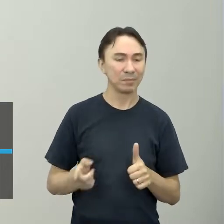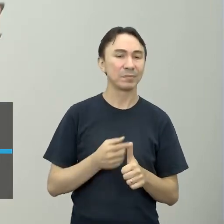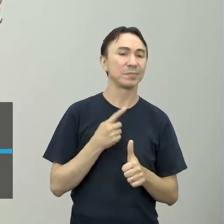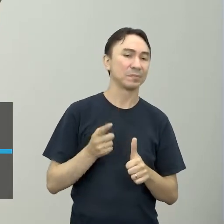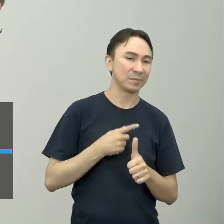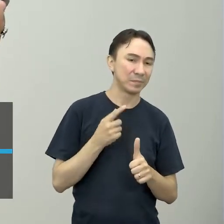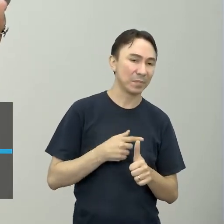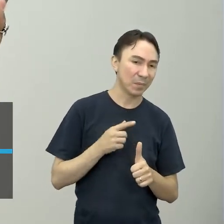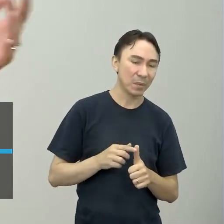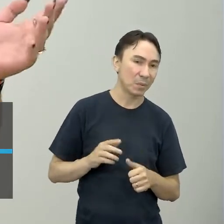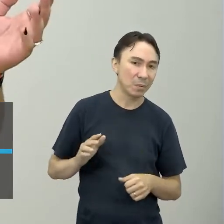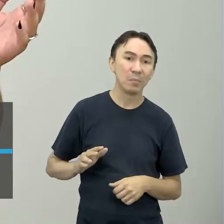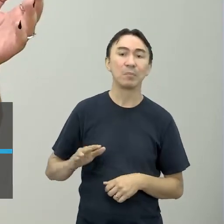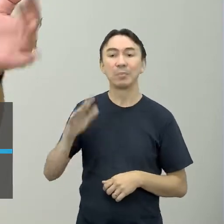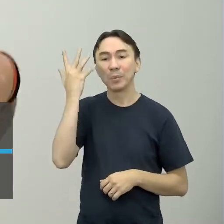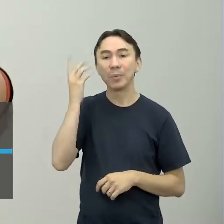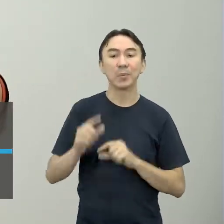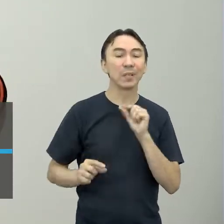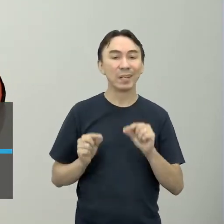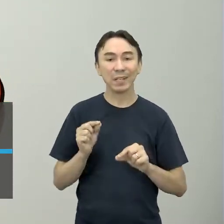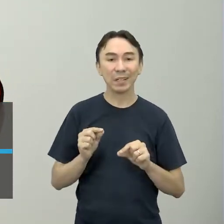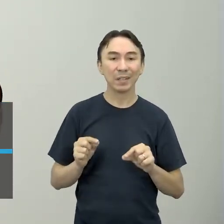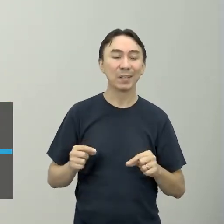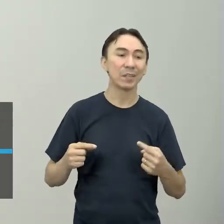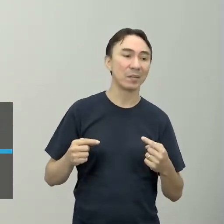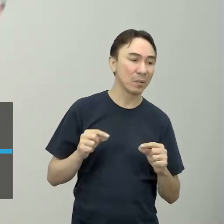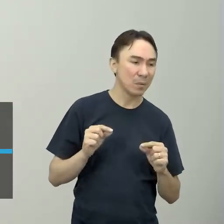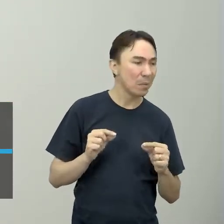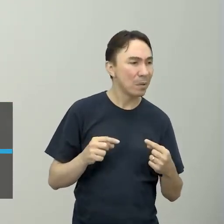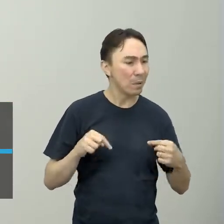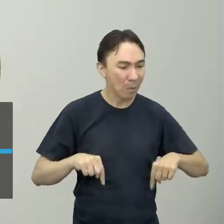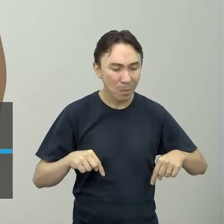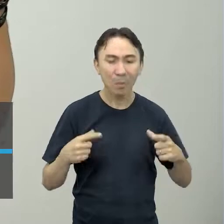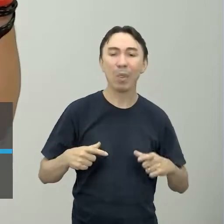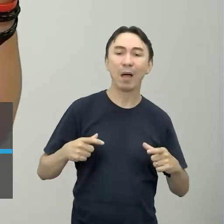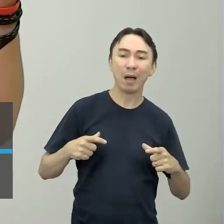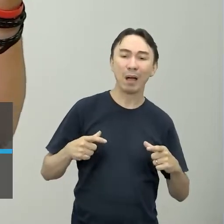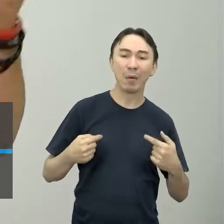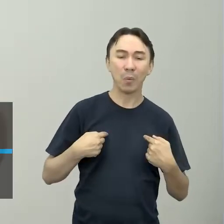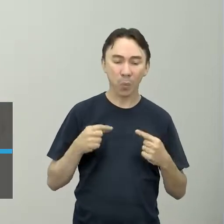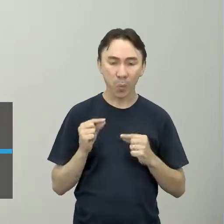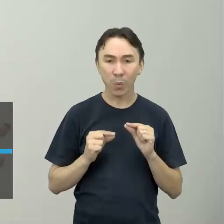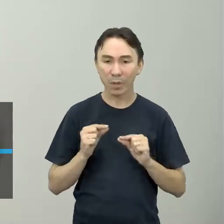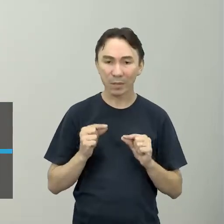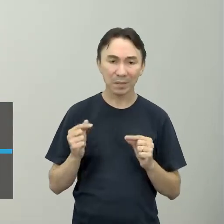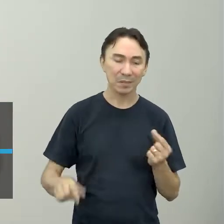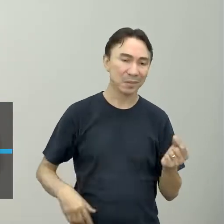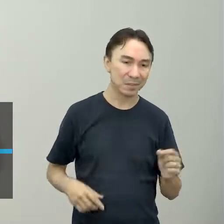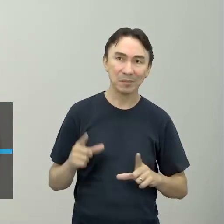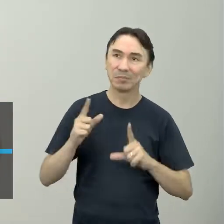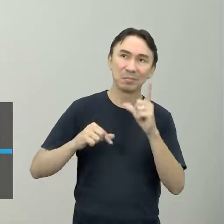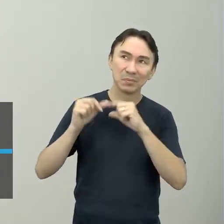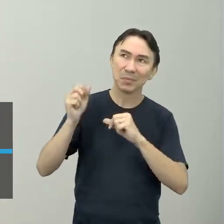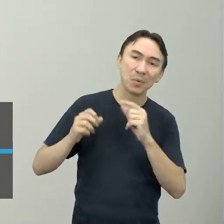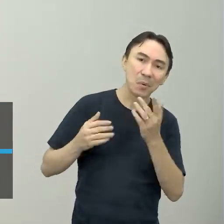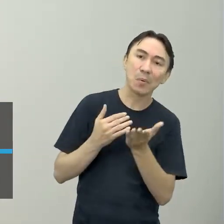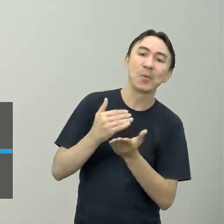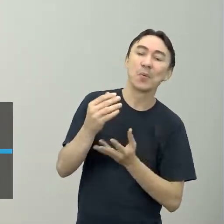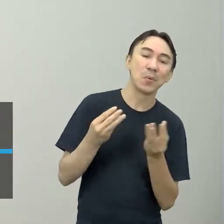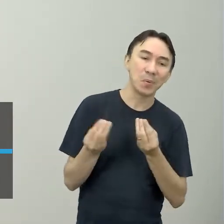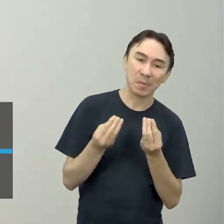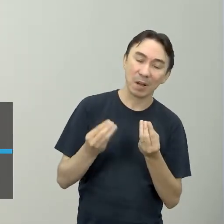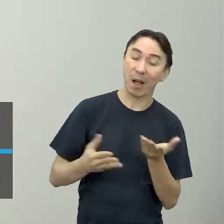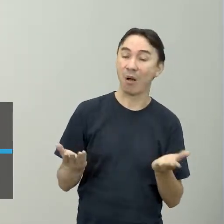saber o que está acontecendo, onde estou, quem sou eu, né? Qual a origem do universo? Isso a gente não vai responder, mas o resto a gente pode até